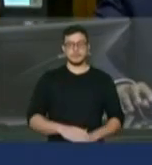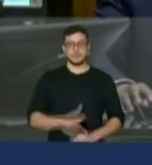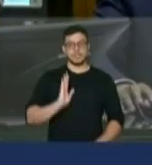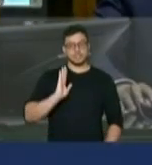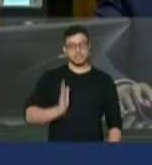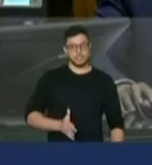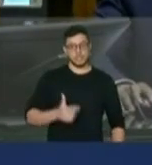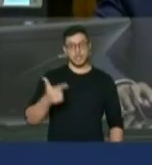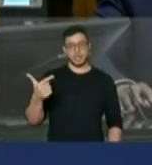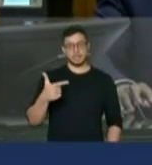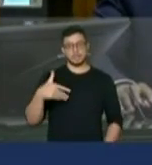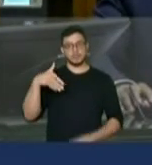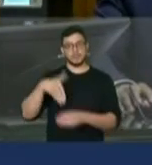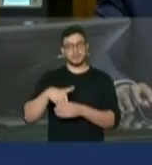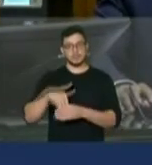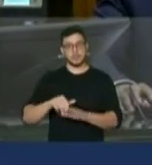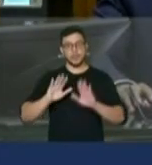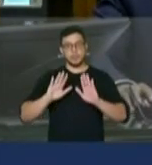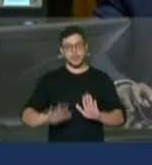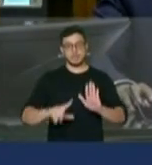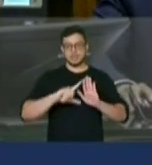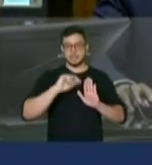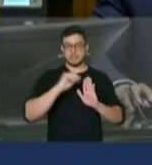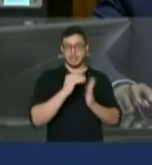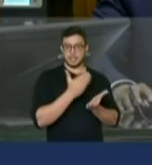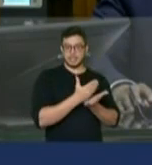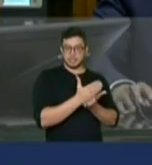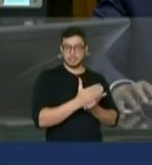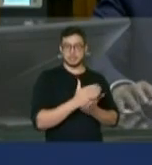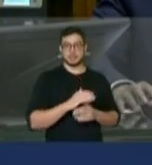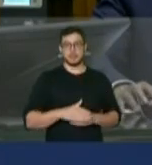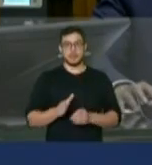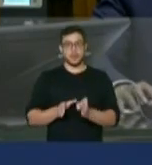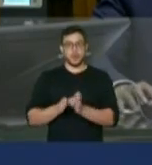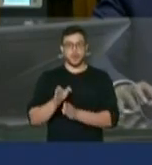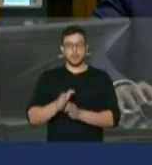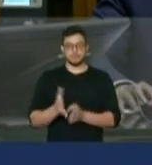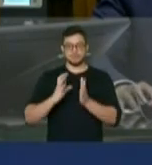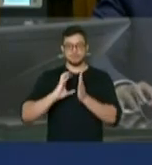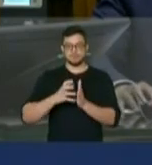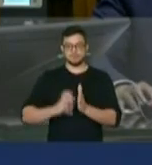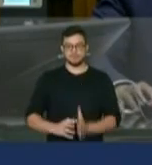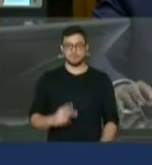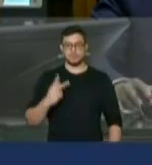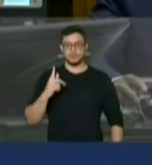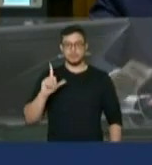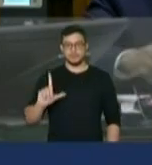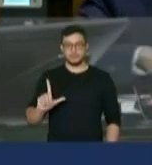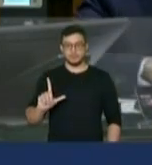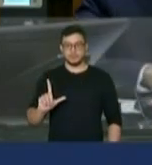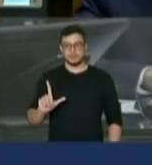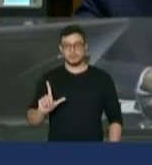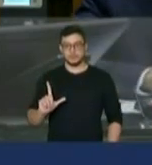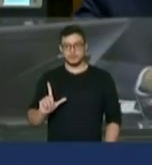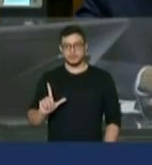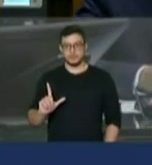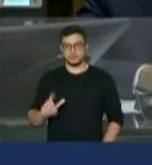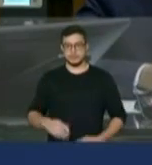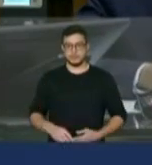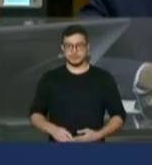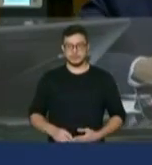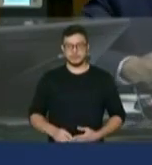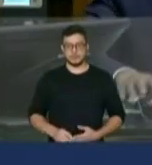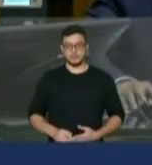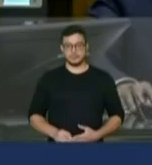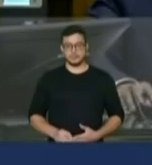da inflação já para o próximo ano Outro ponto que foi alterado pelos deputados com relação ao texto que já tinha sido aprovado